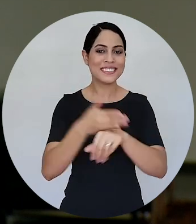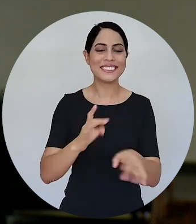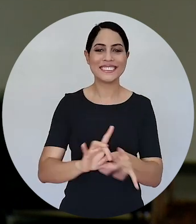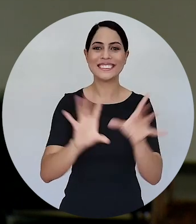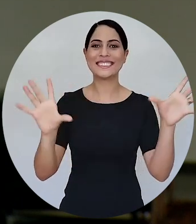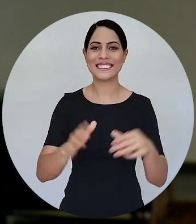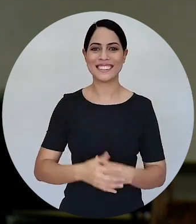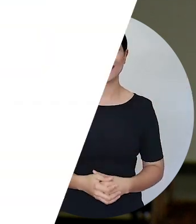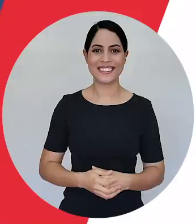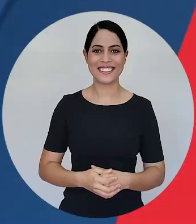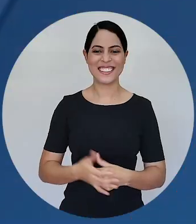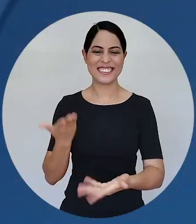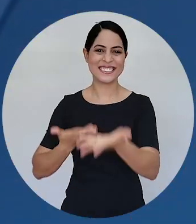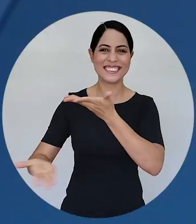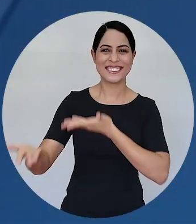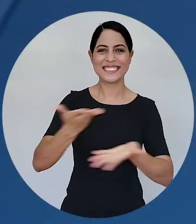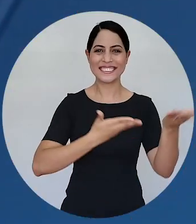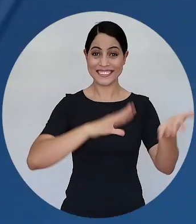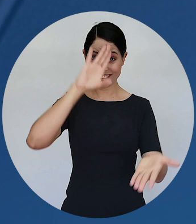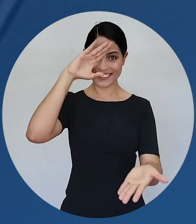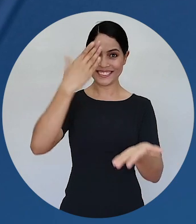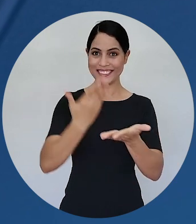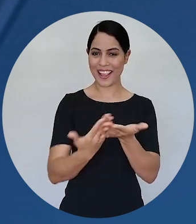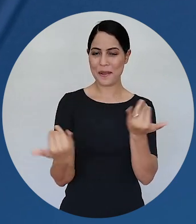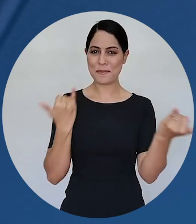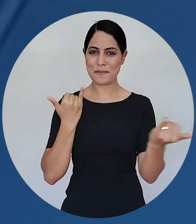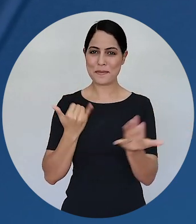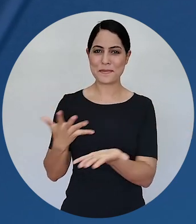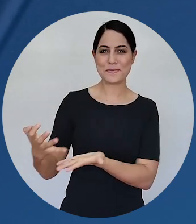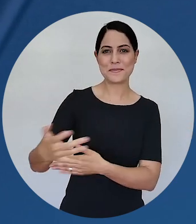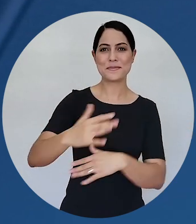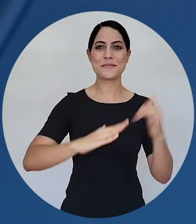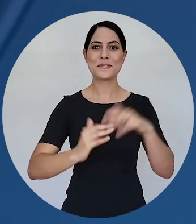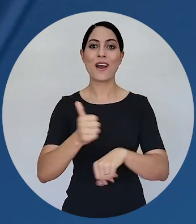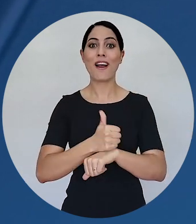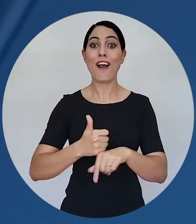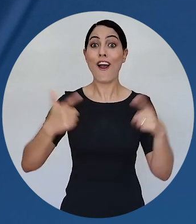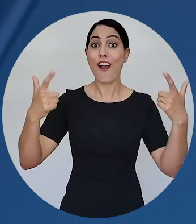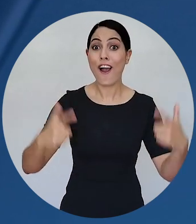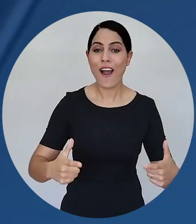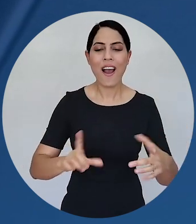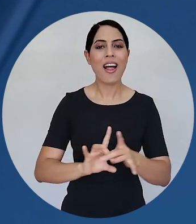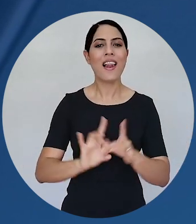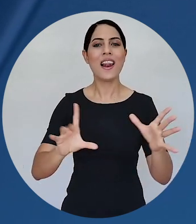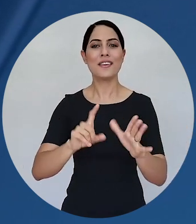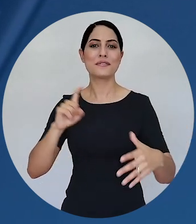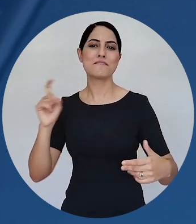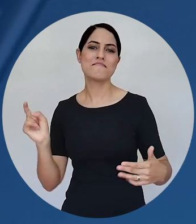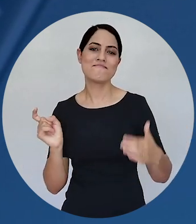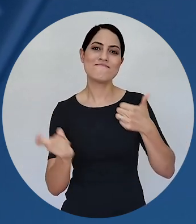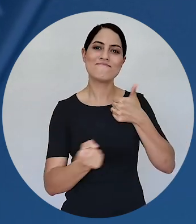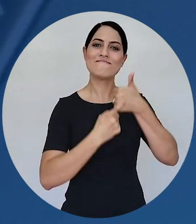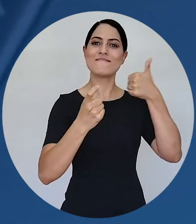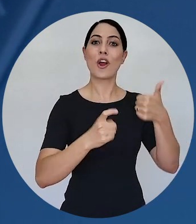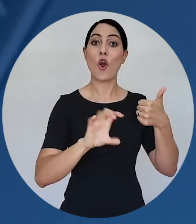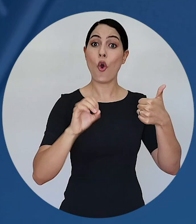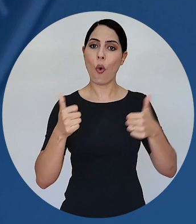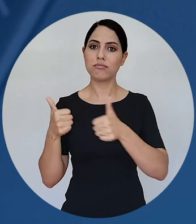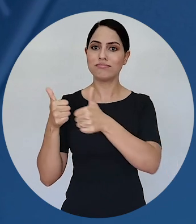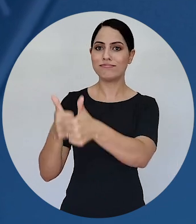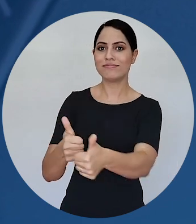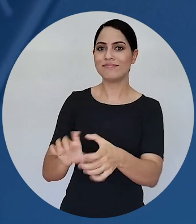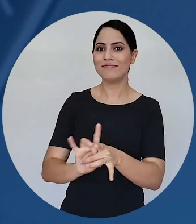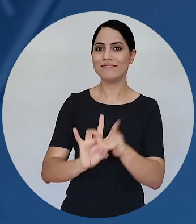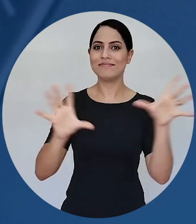e Facebook. Interação, credibilidade, profissionalismo e muita informação, você já sabe onde